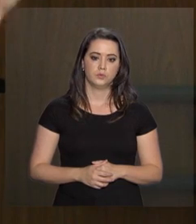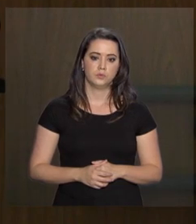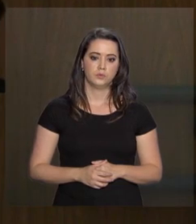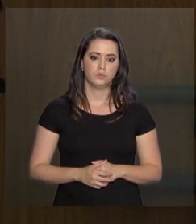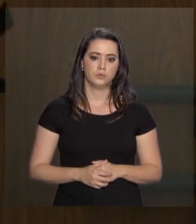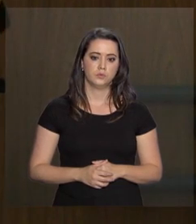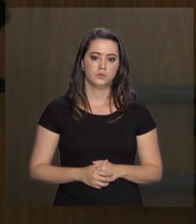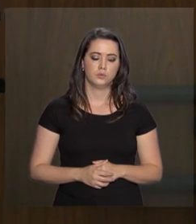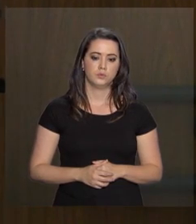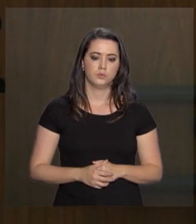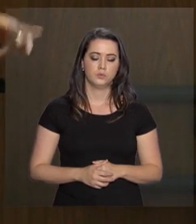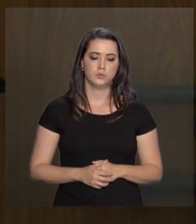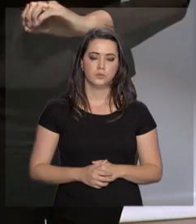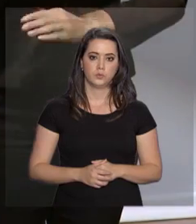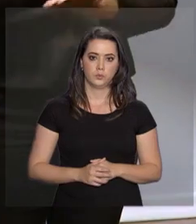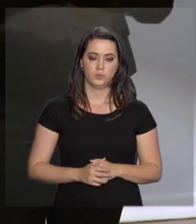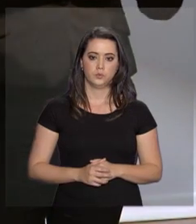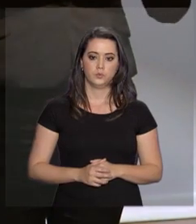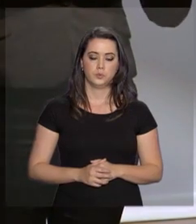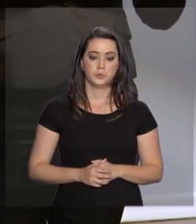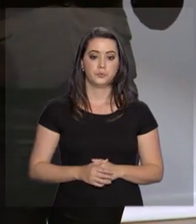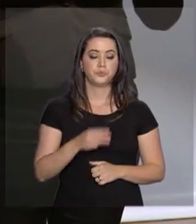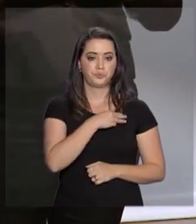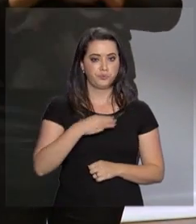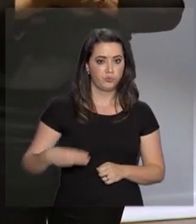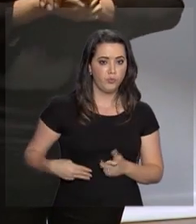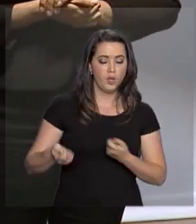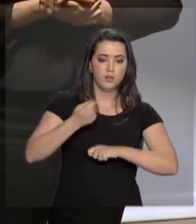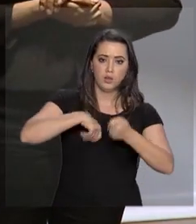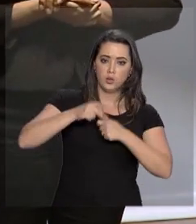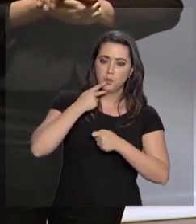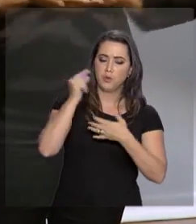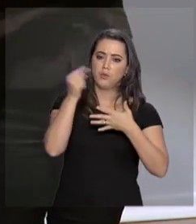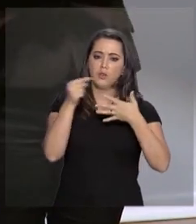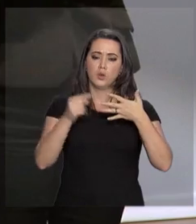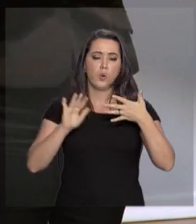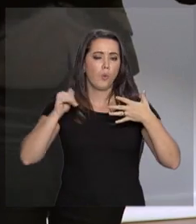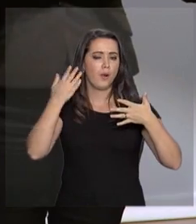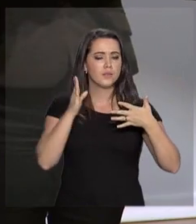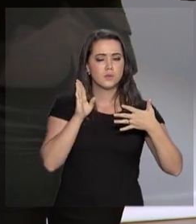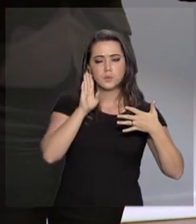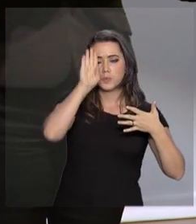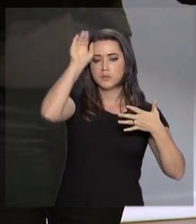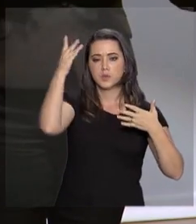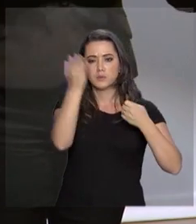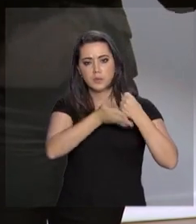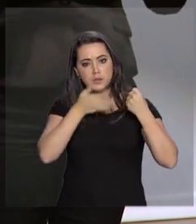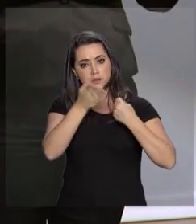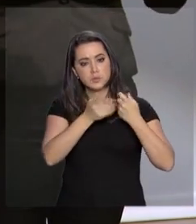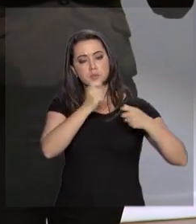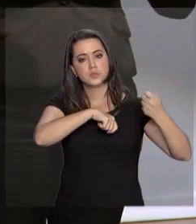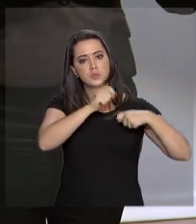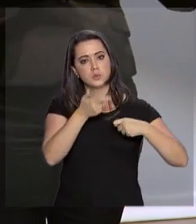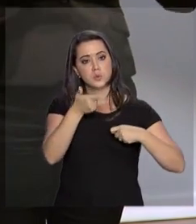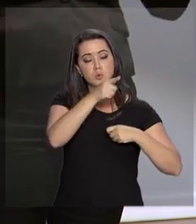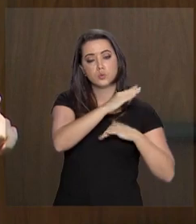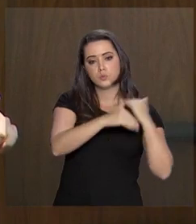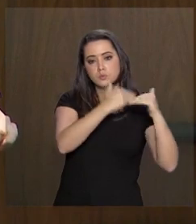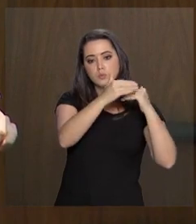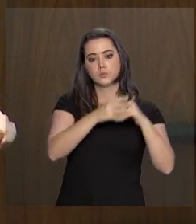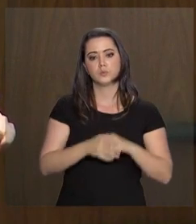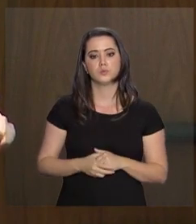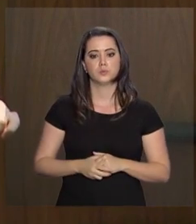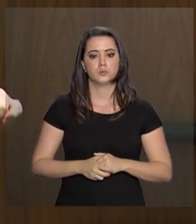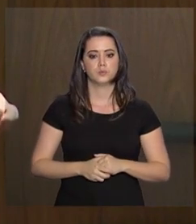e que está sendo testada há 30 anos. O ministro da Economia destacou quais são os pilares para que a economia volte a crescer.